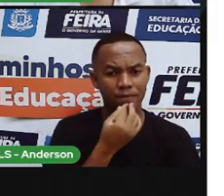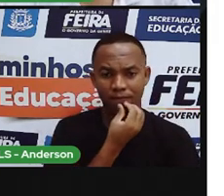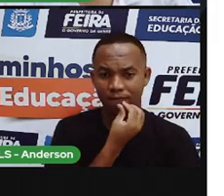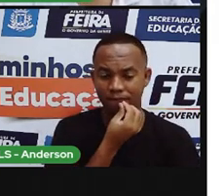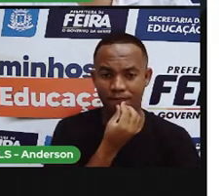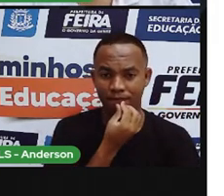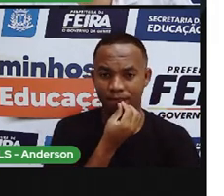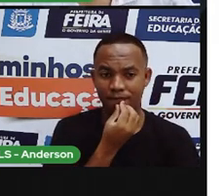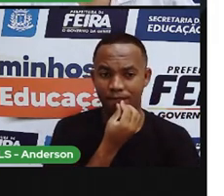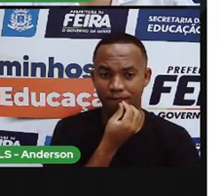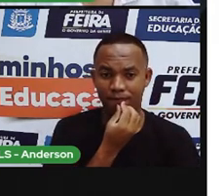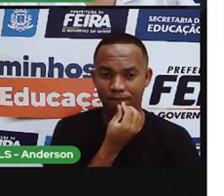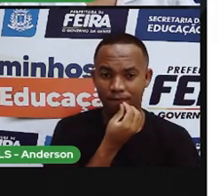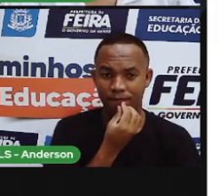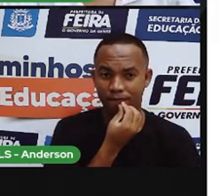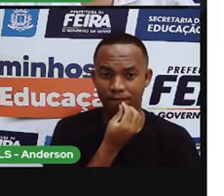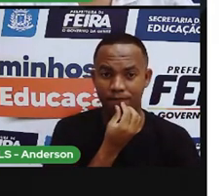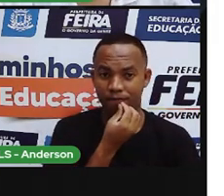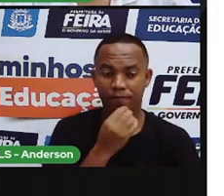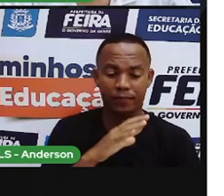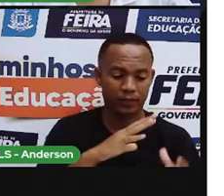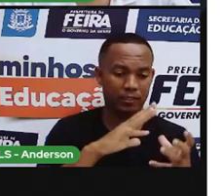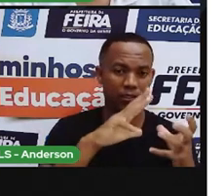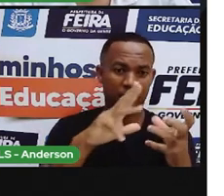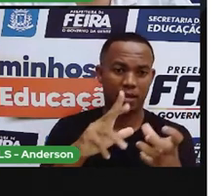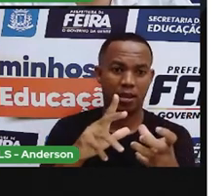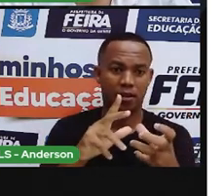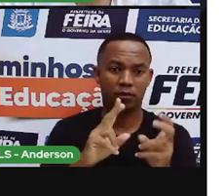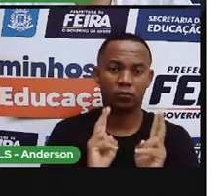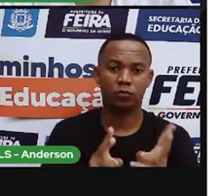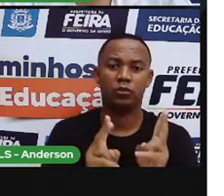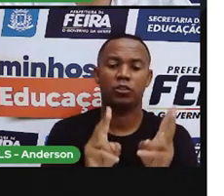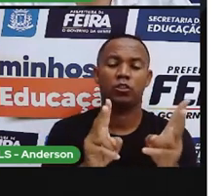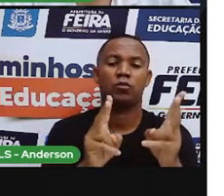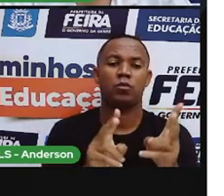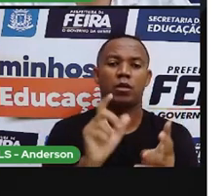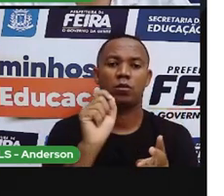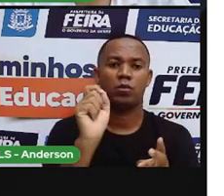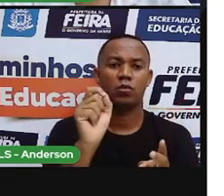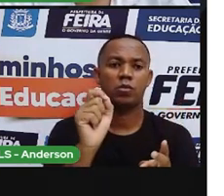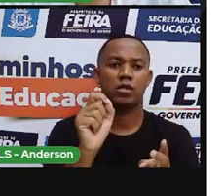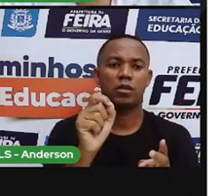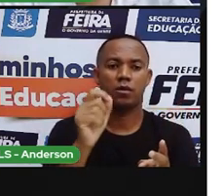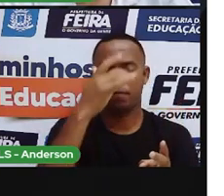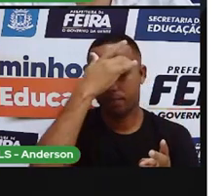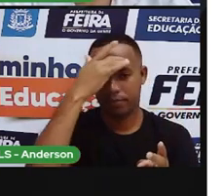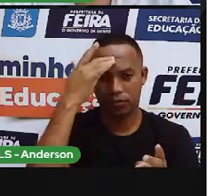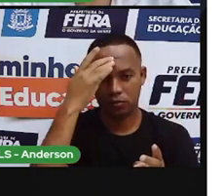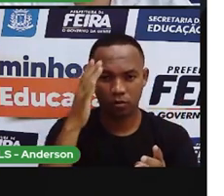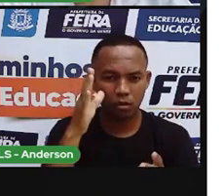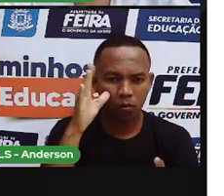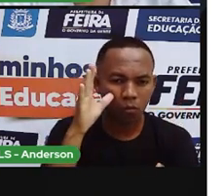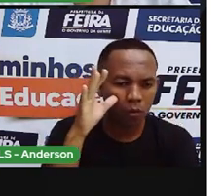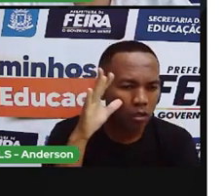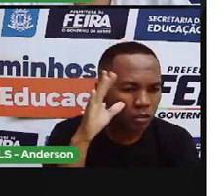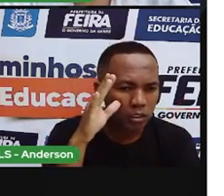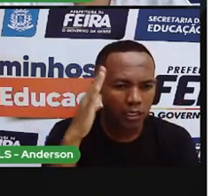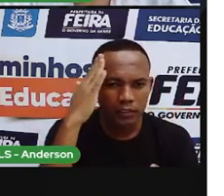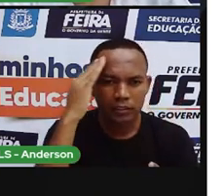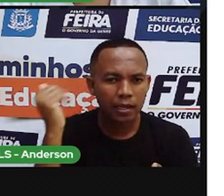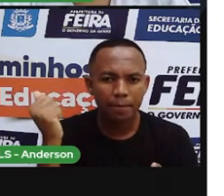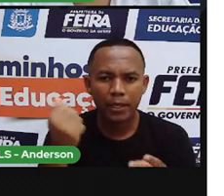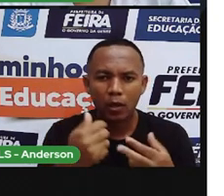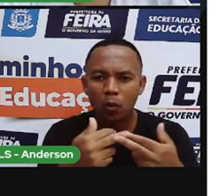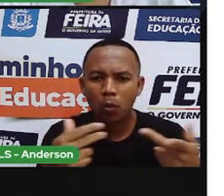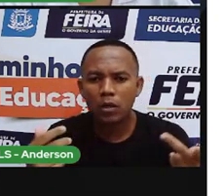Bom, a Terra continua sendo alvo de muita curiosidade do ser humano. Vocês têm curiosidade de descobrir